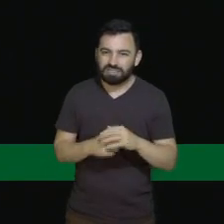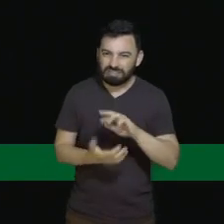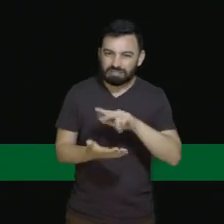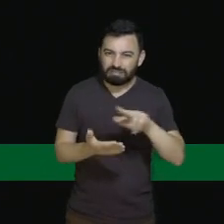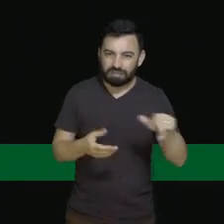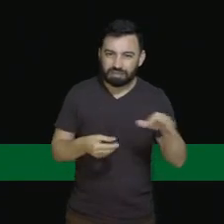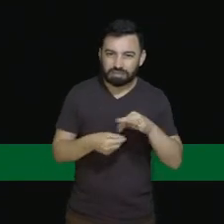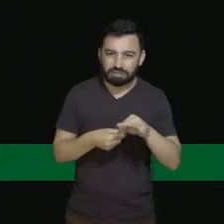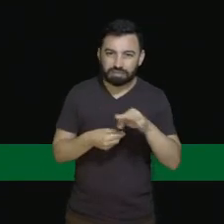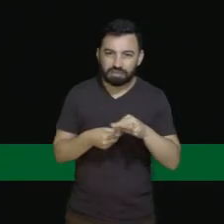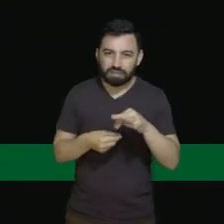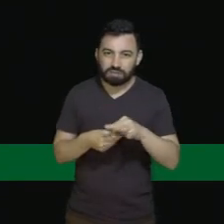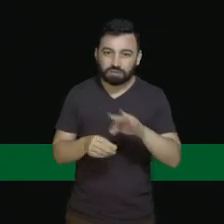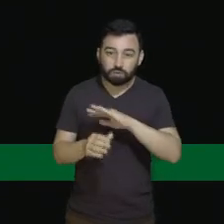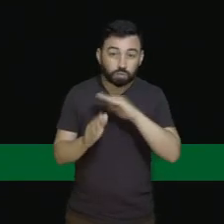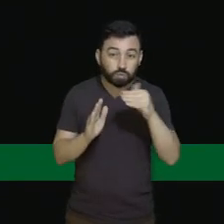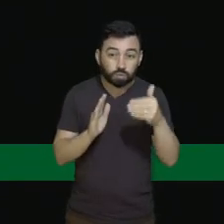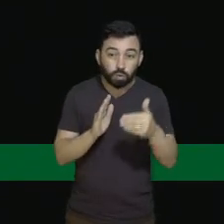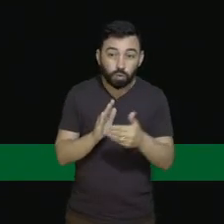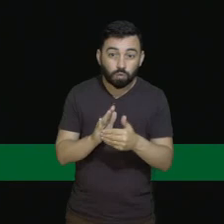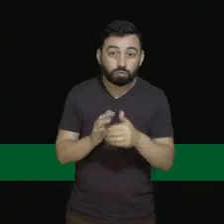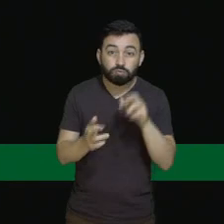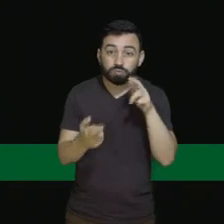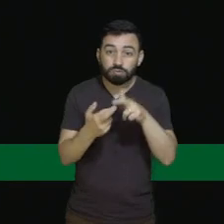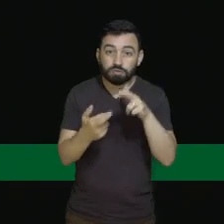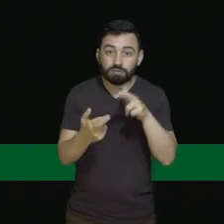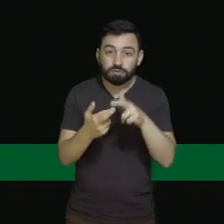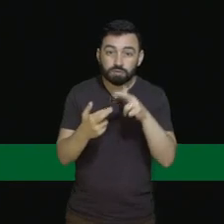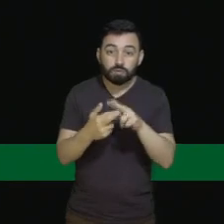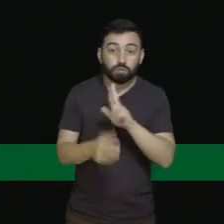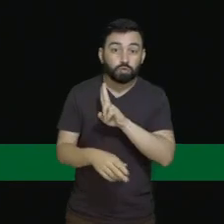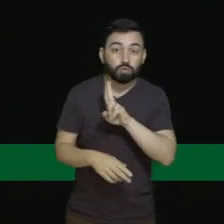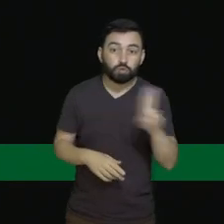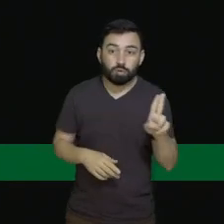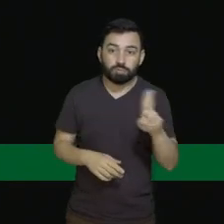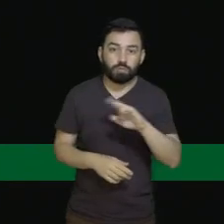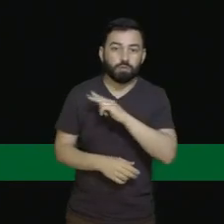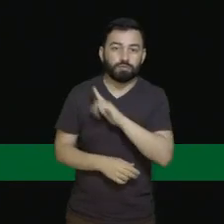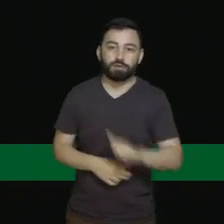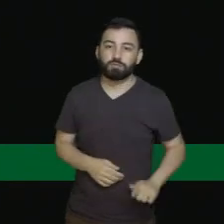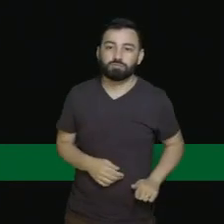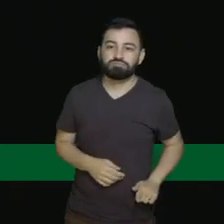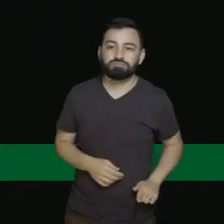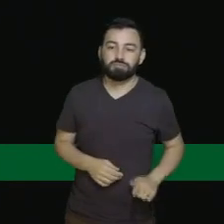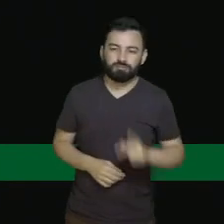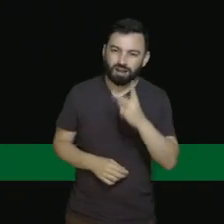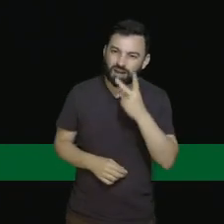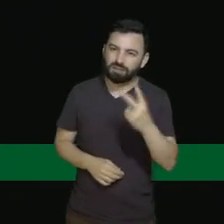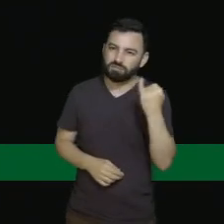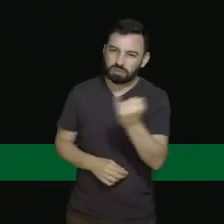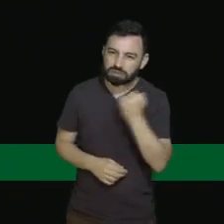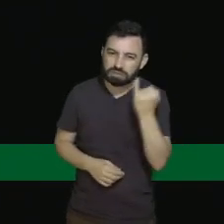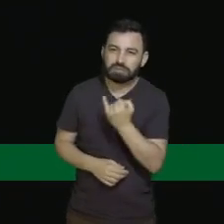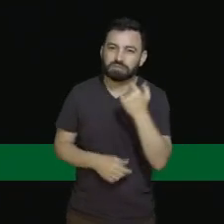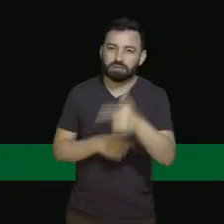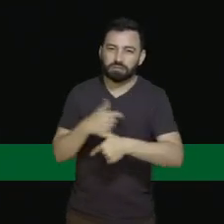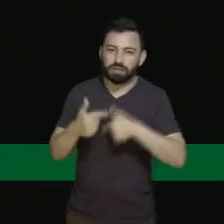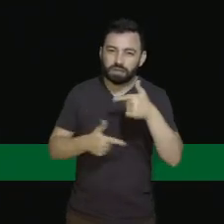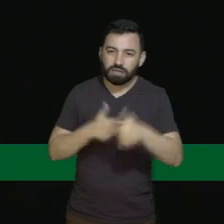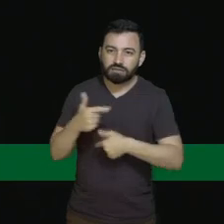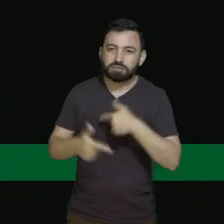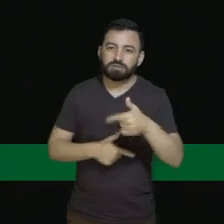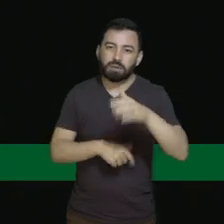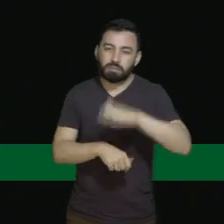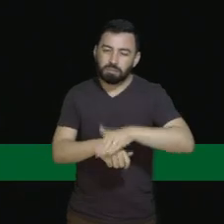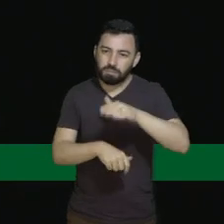entidades, todos referenciaram o nome do governador, da importância do trabalho que vem